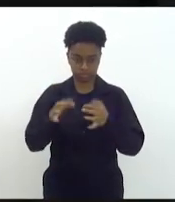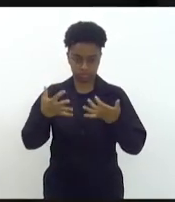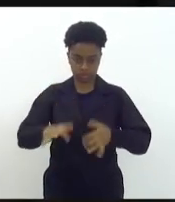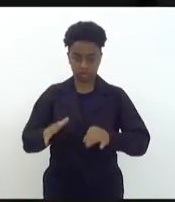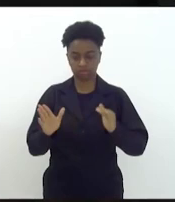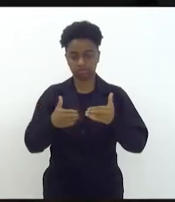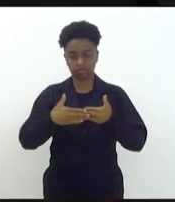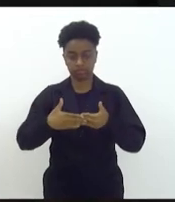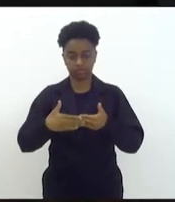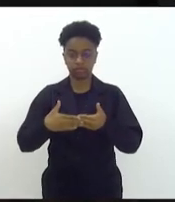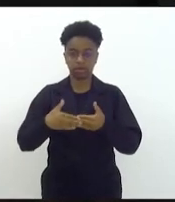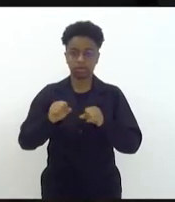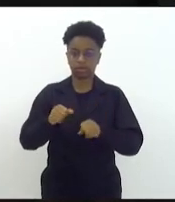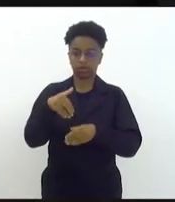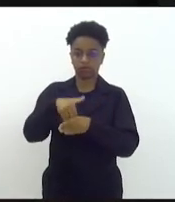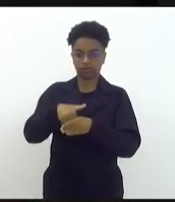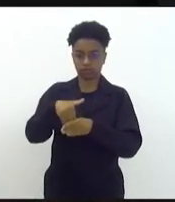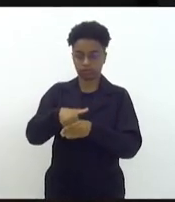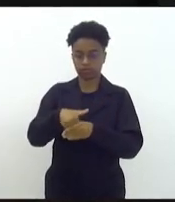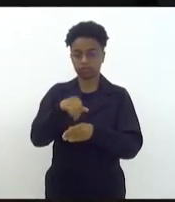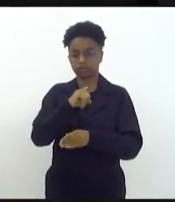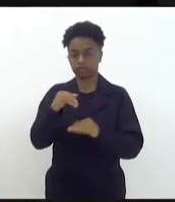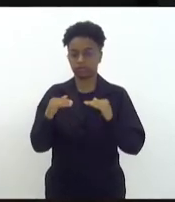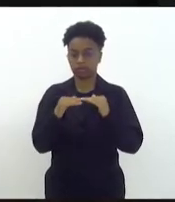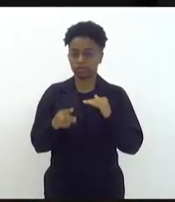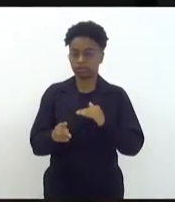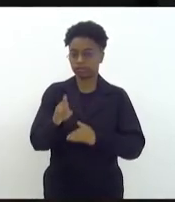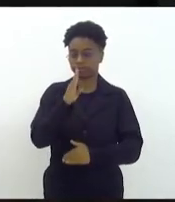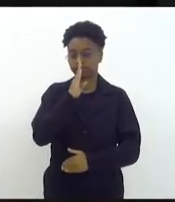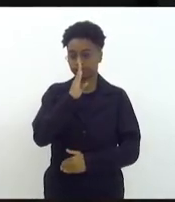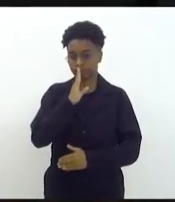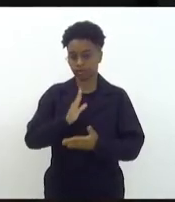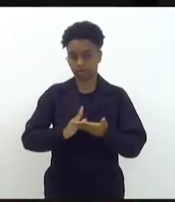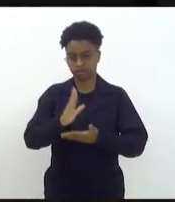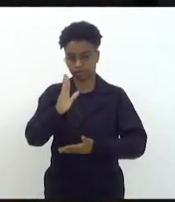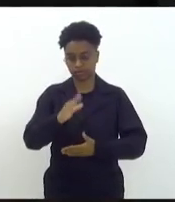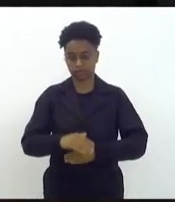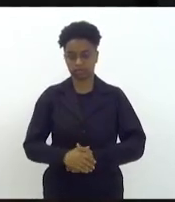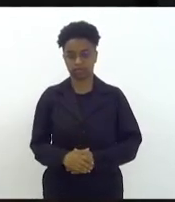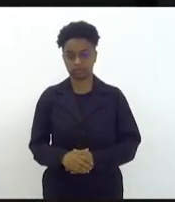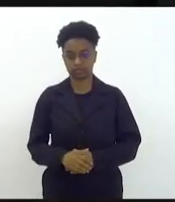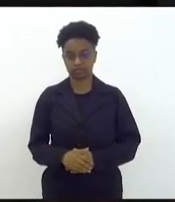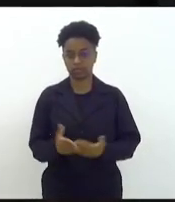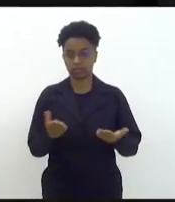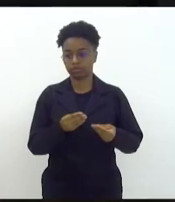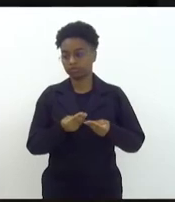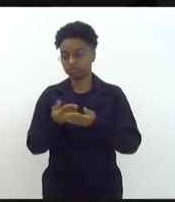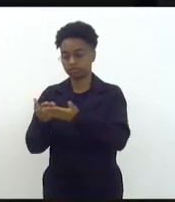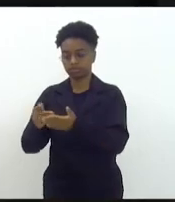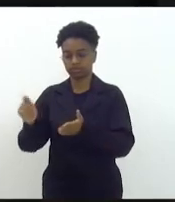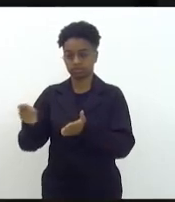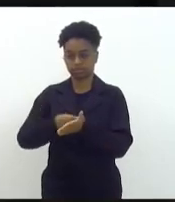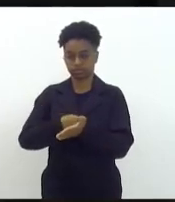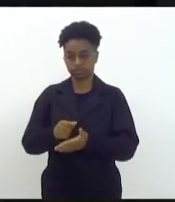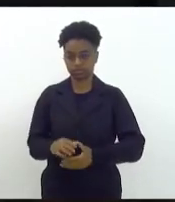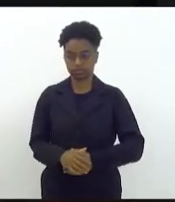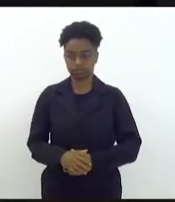encerrado a discussão em votação senhores que a própria permaneço com a missão aprovado vai autógrafo